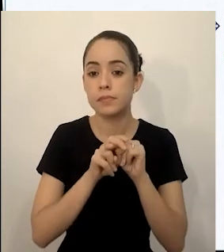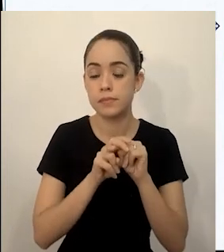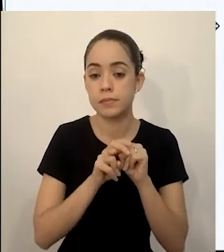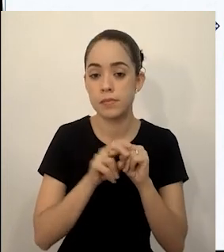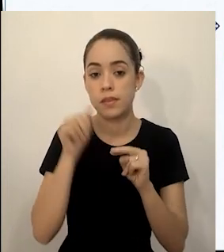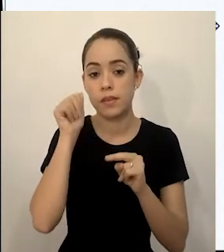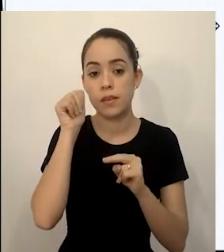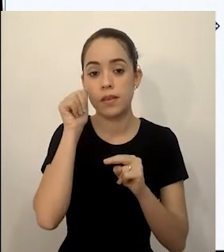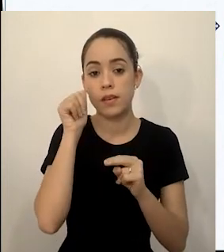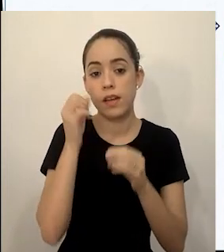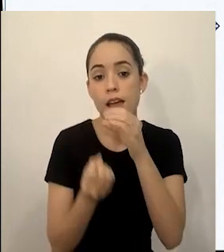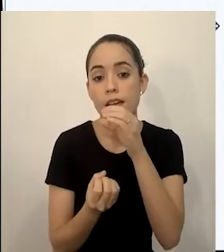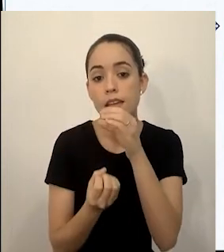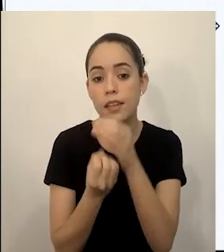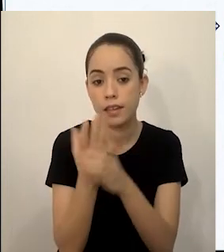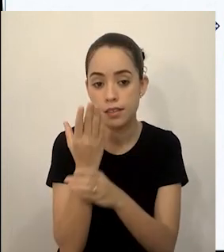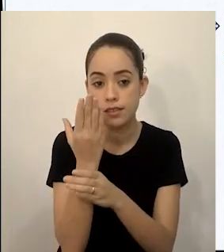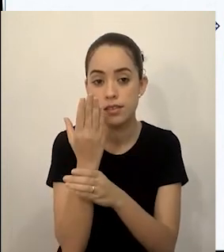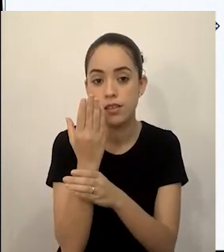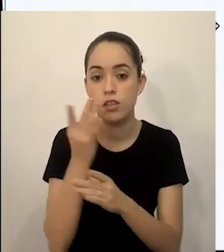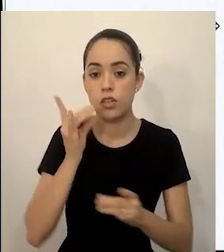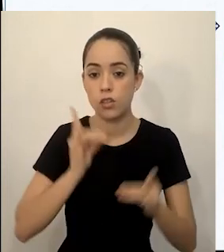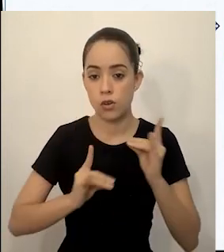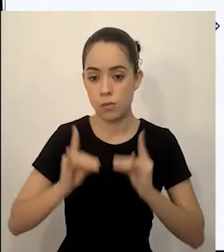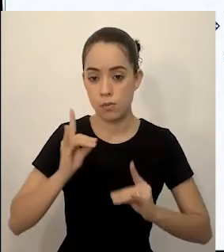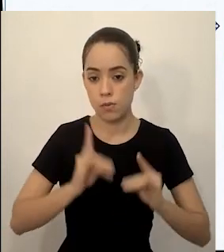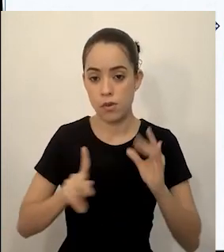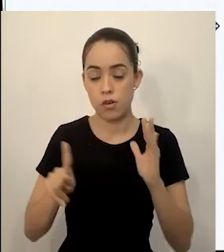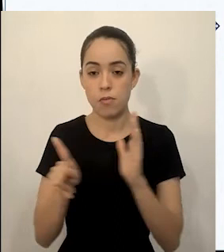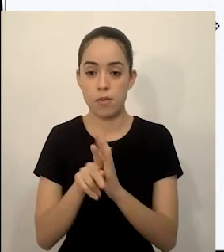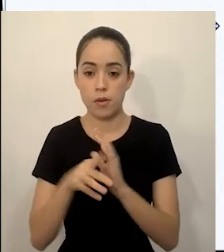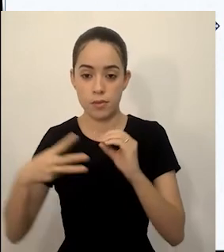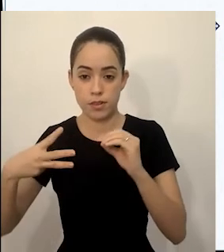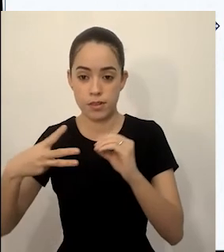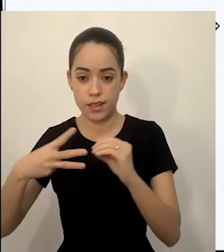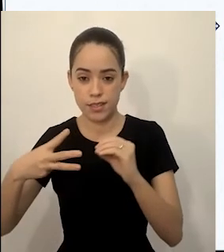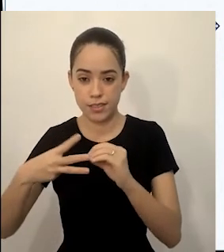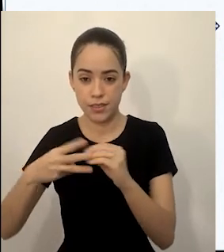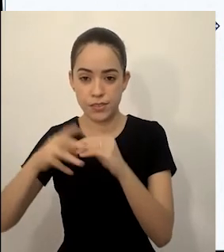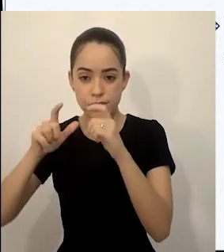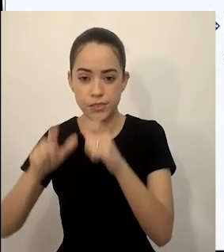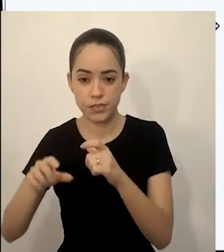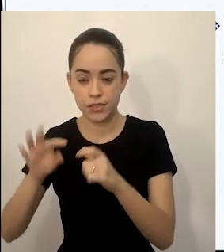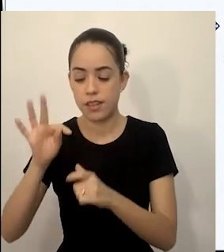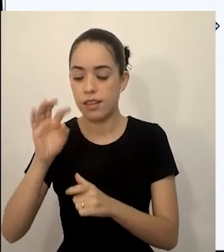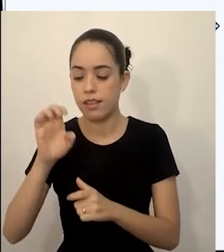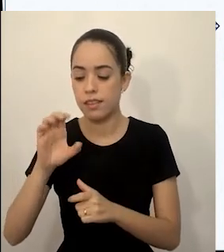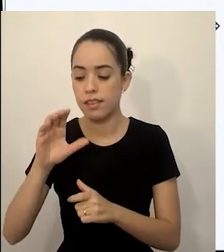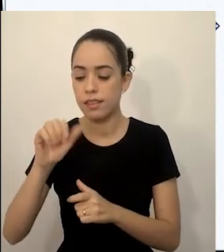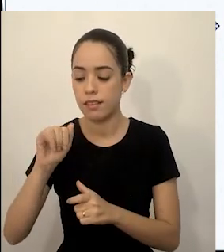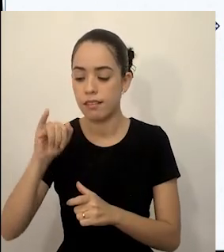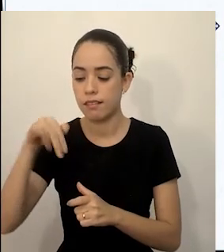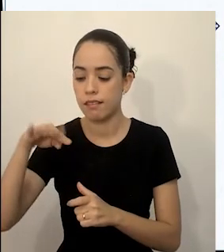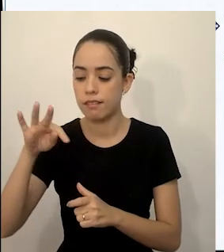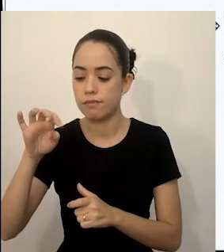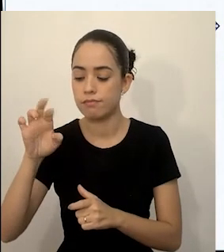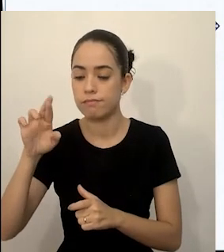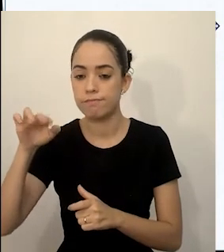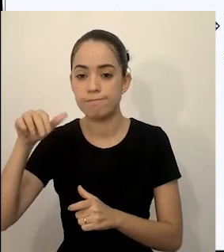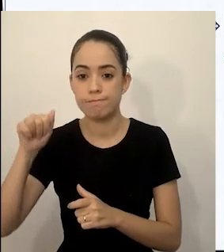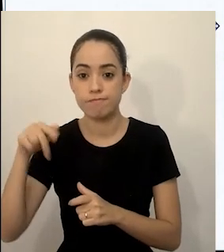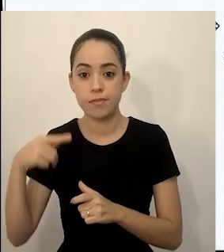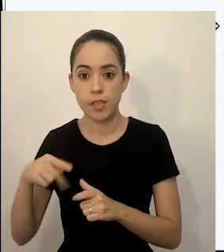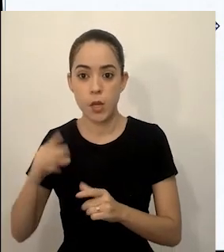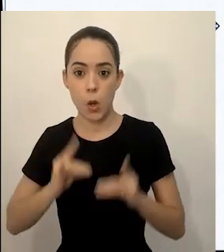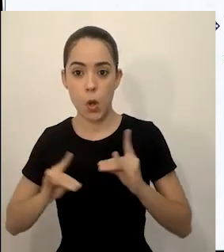sendo, a produção de esteroides pelas células da teca interna